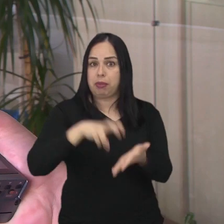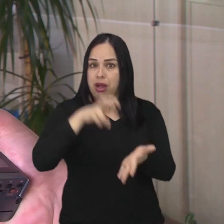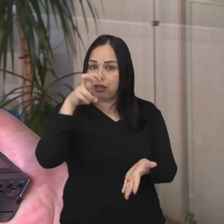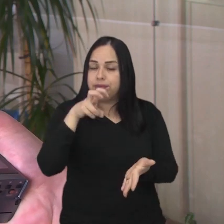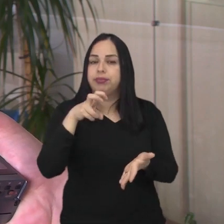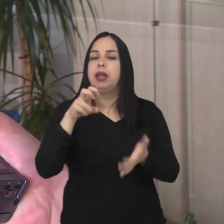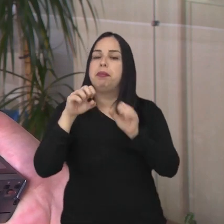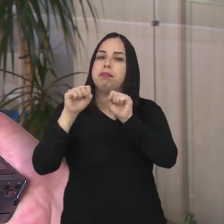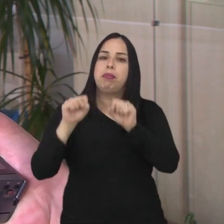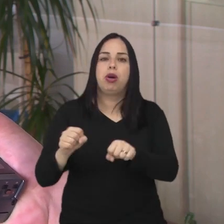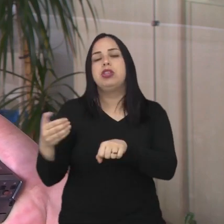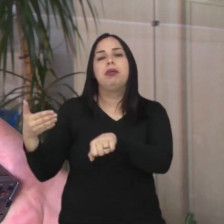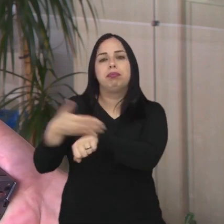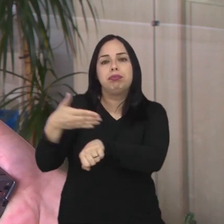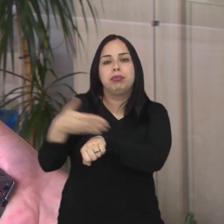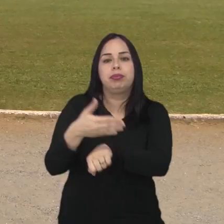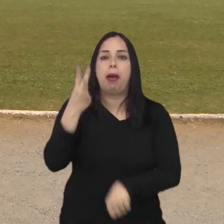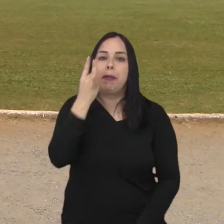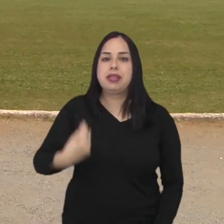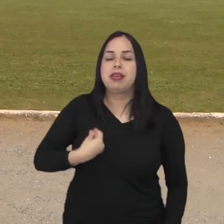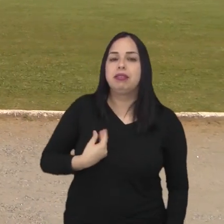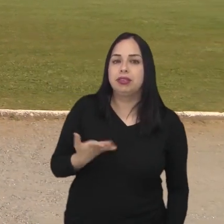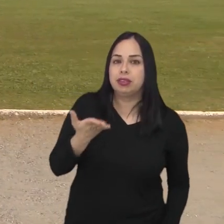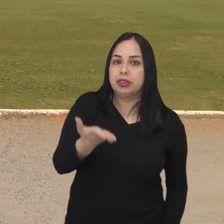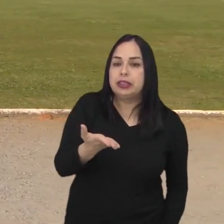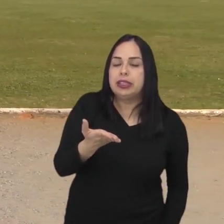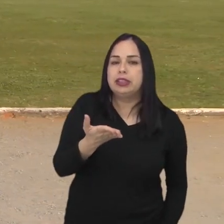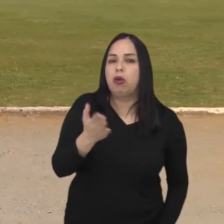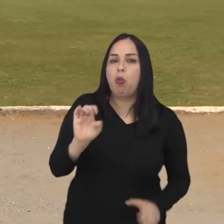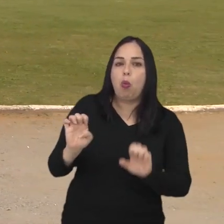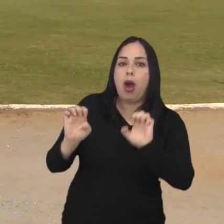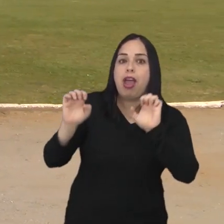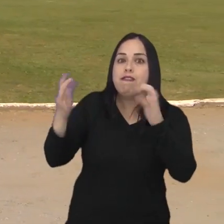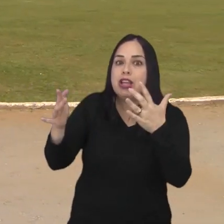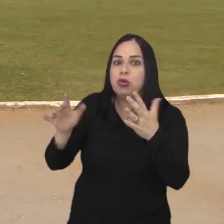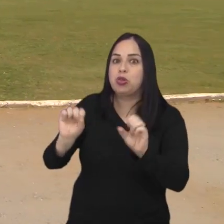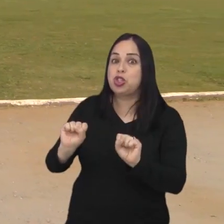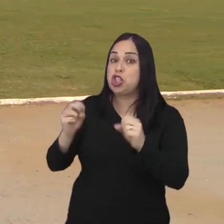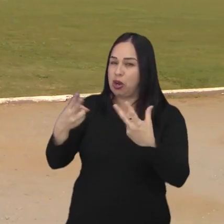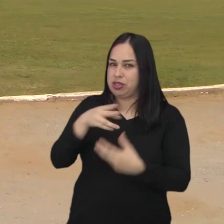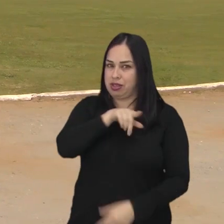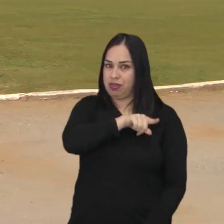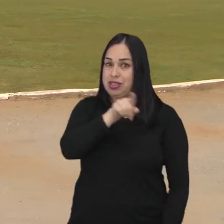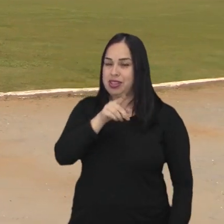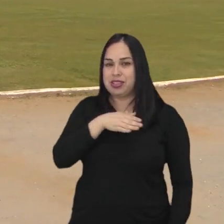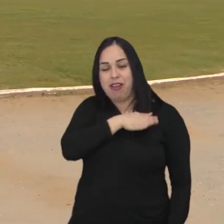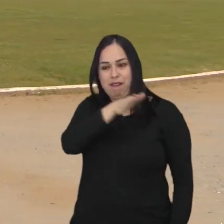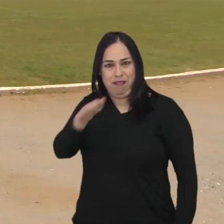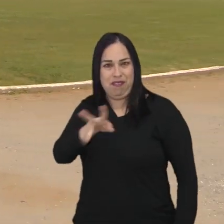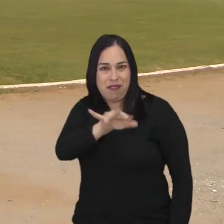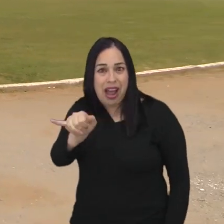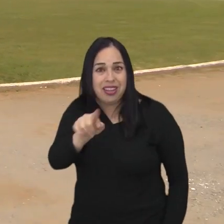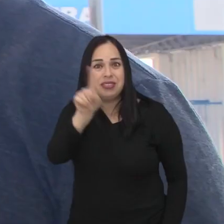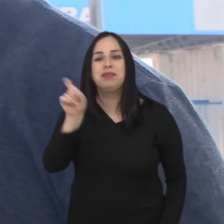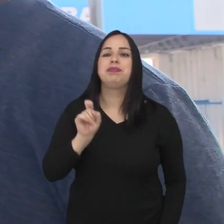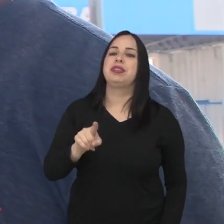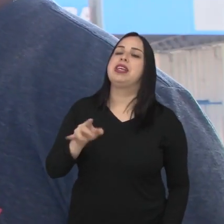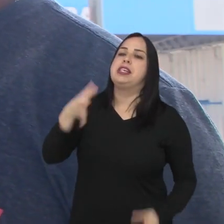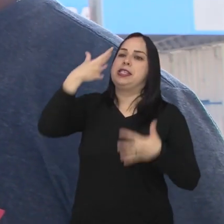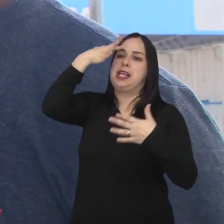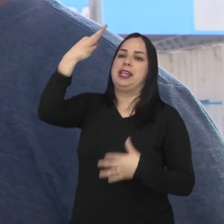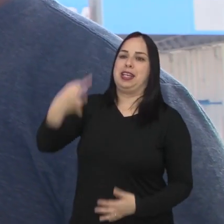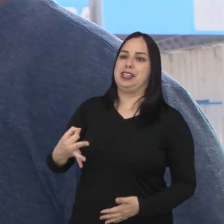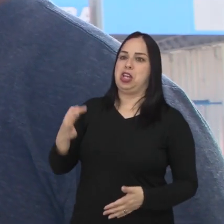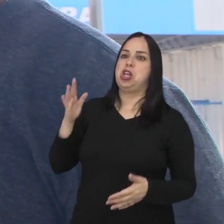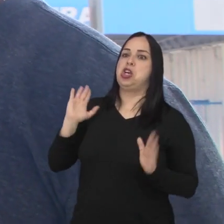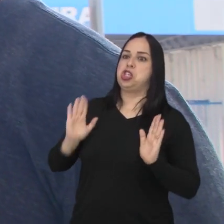horas da manhã, pode ter a presença do público. Mas e aí, se tiver algum evento, show, você vai comparecer ao Martins Pereira? Com certeza,